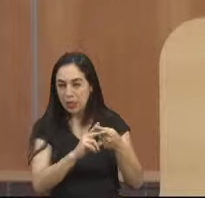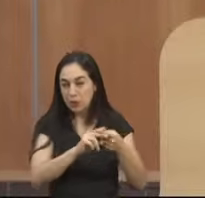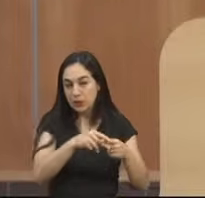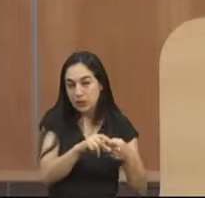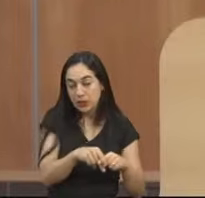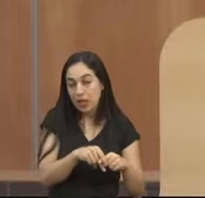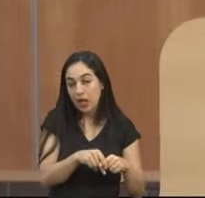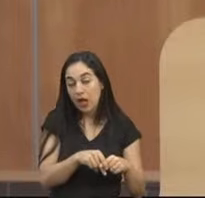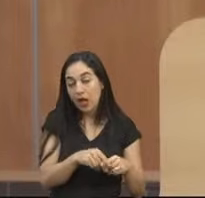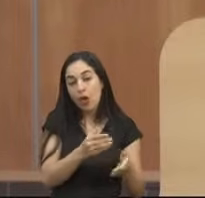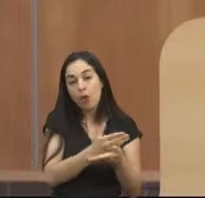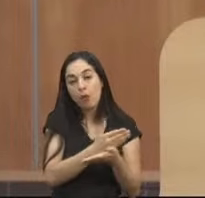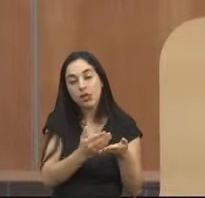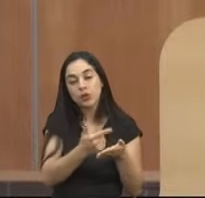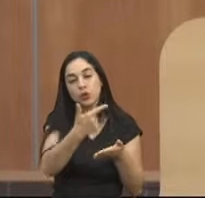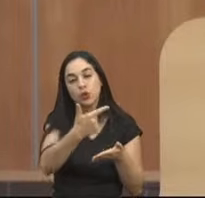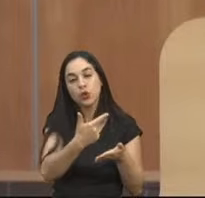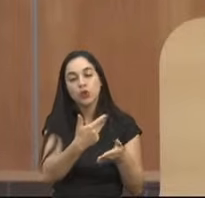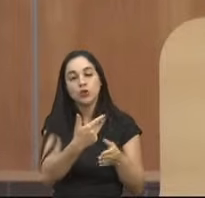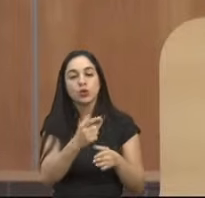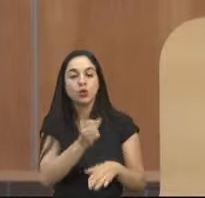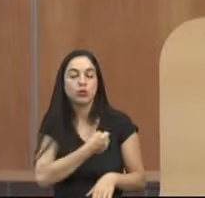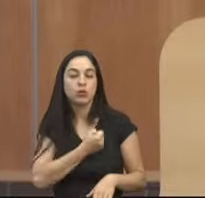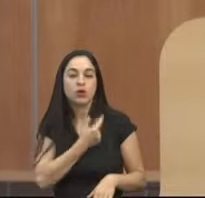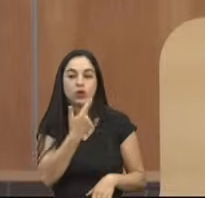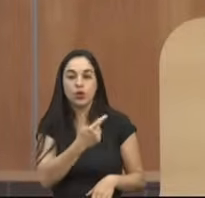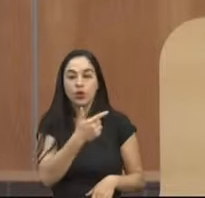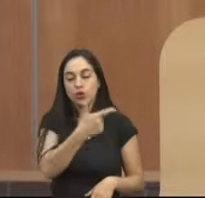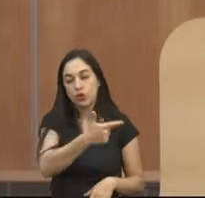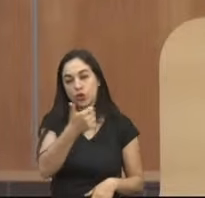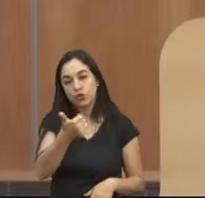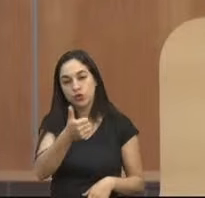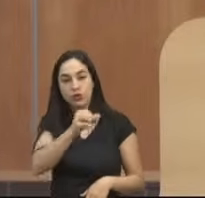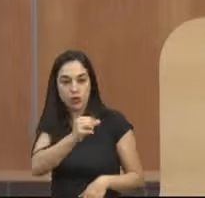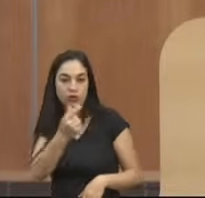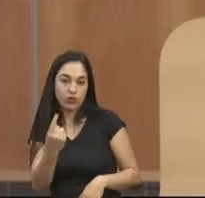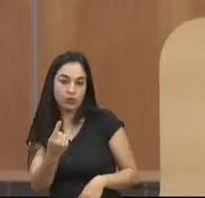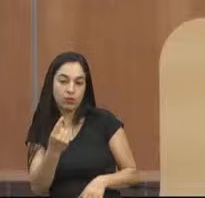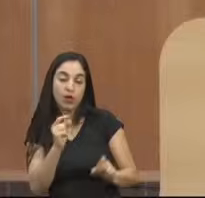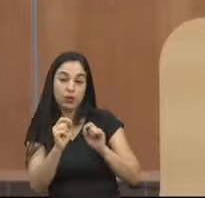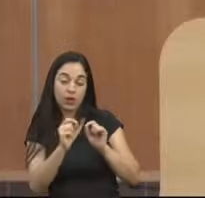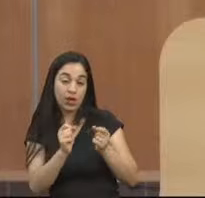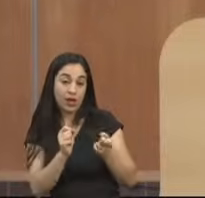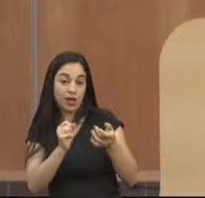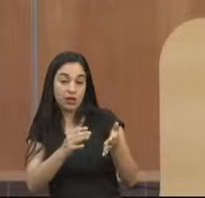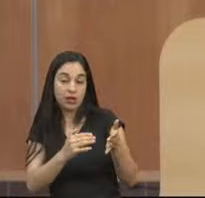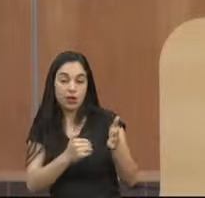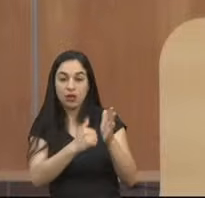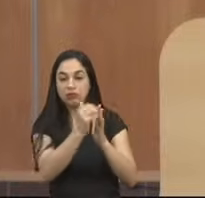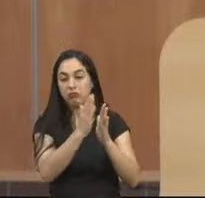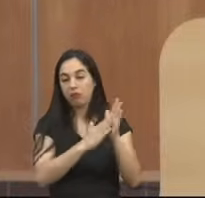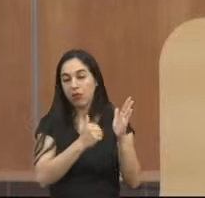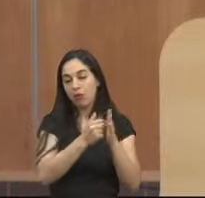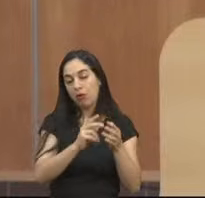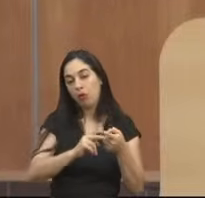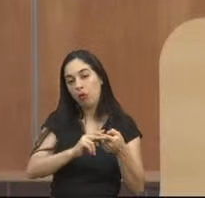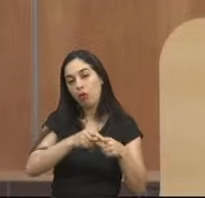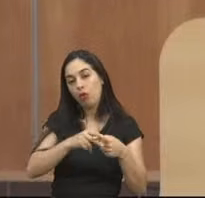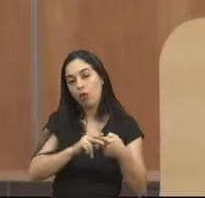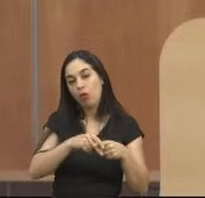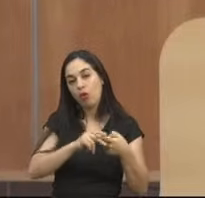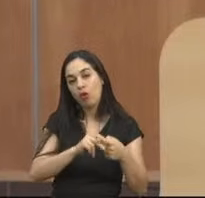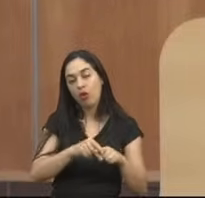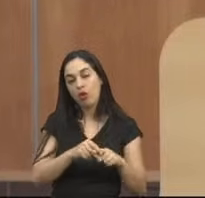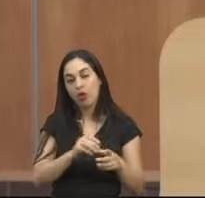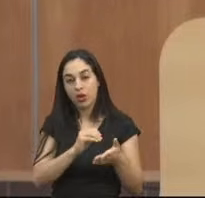o dígito começa com 2. Vou dar um exemplo para vocês. 2191 é a ação de manutenção dos prédios